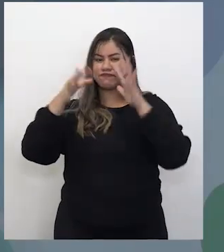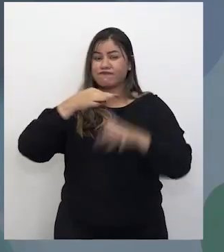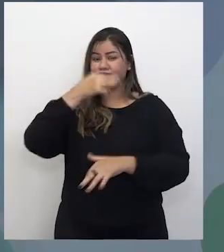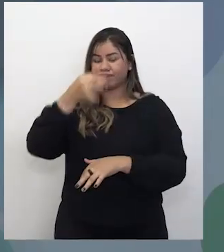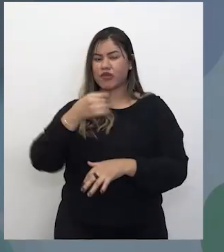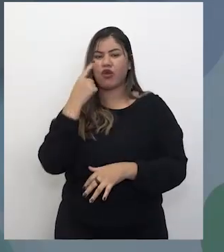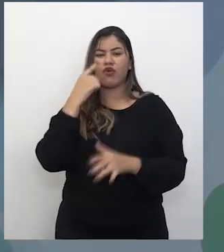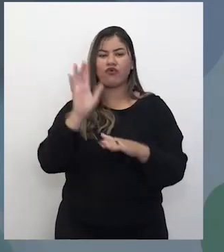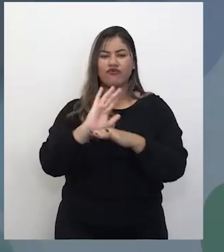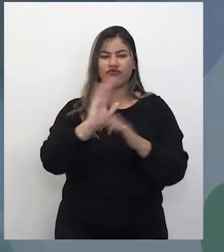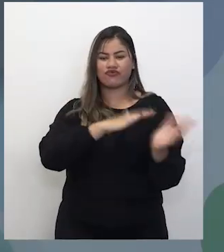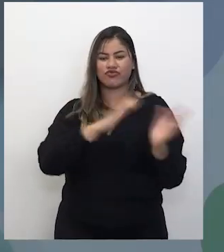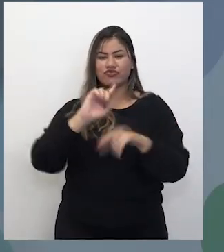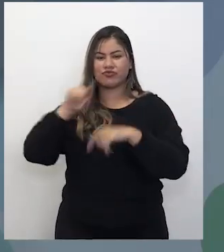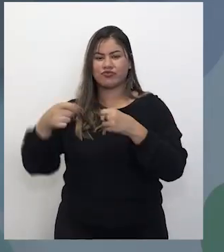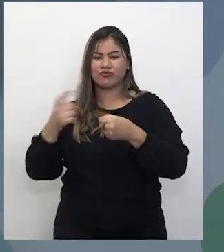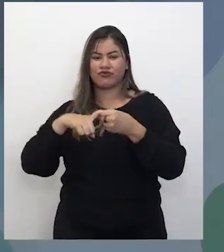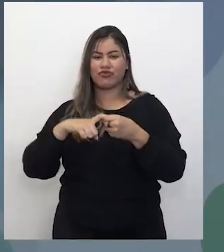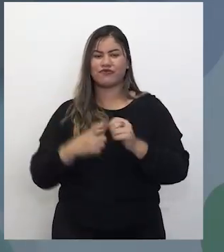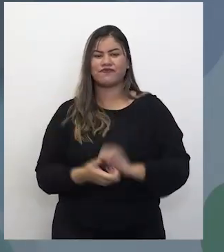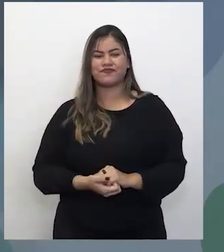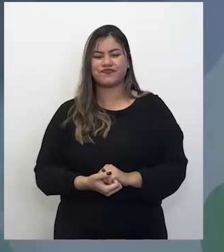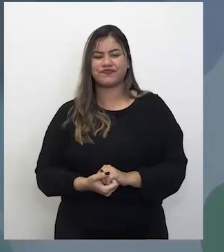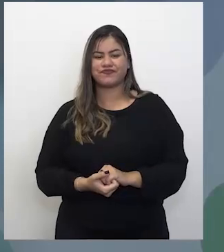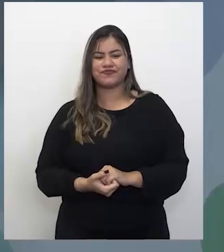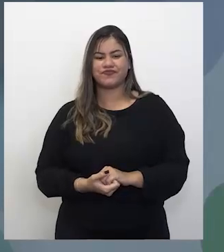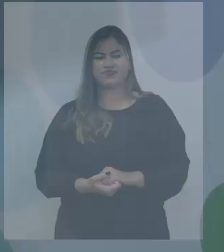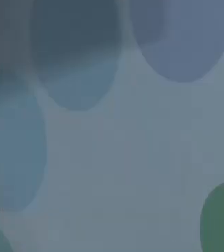assistir o vídeo e a gente já volta para comentá-lo.